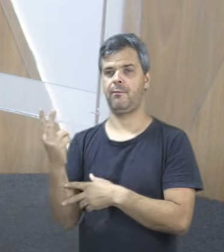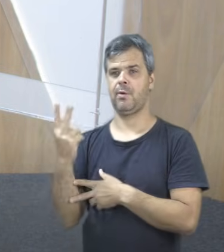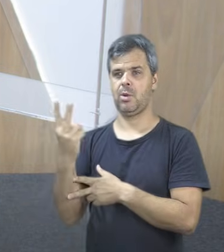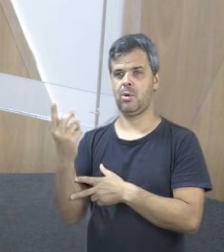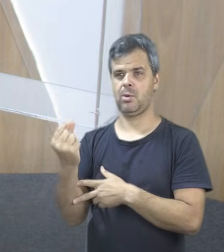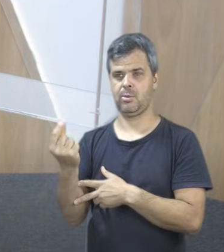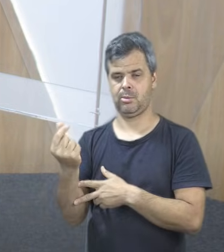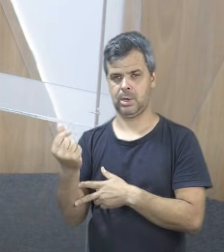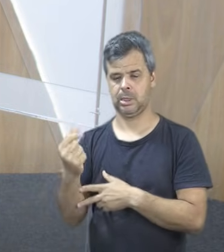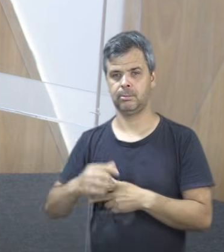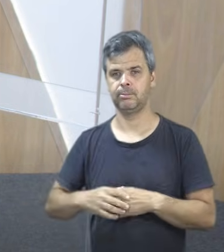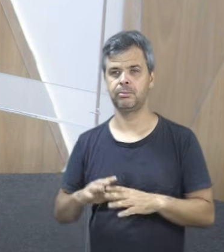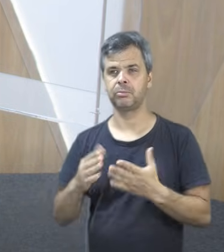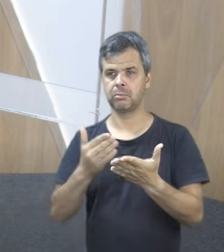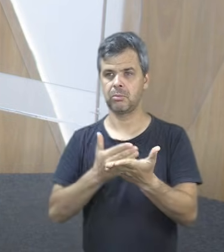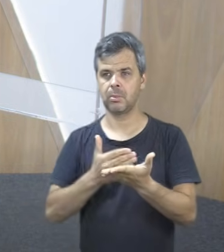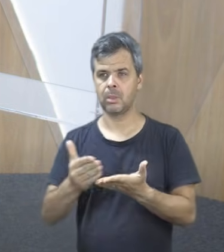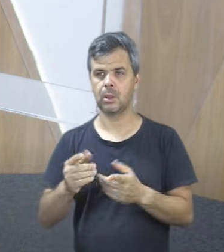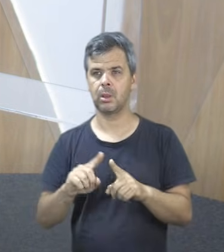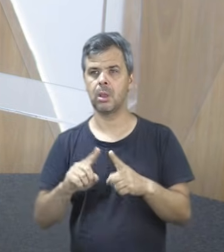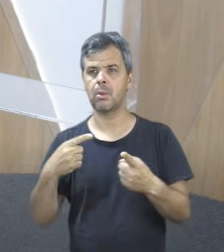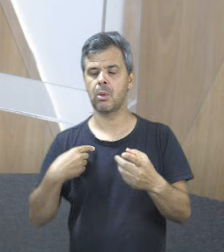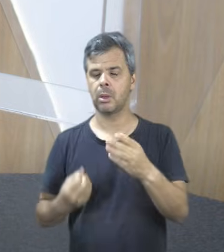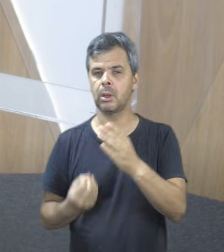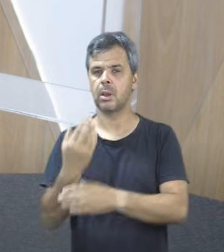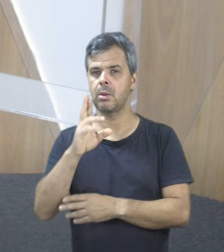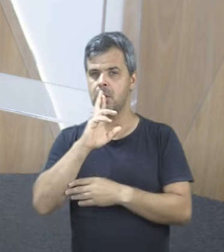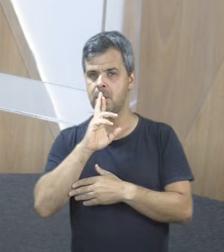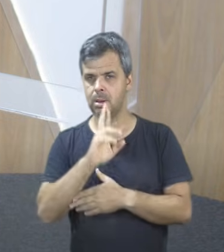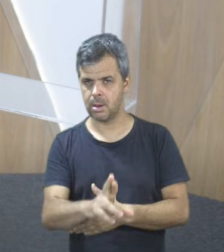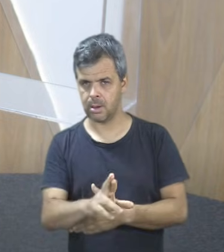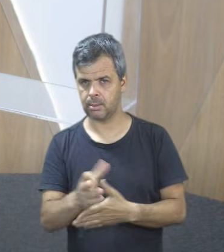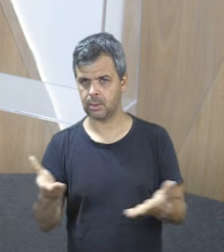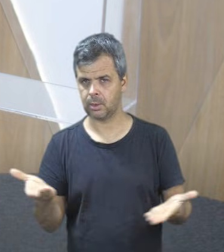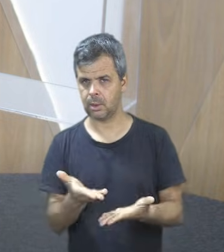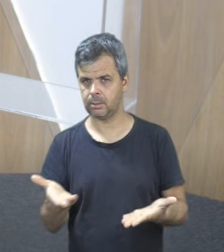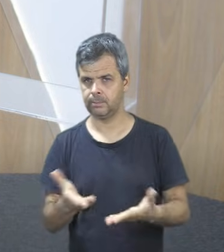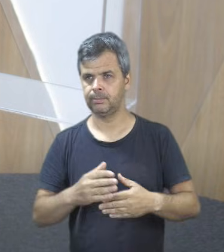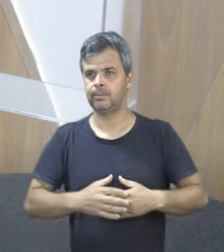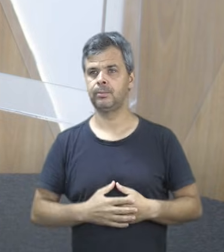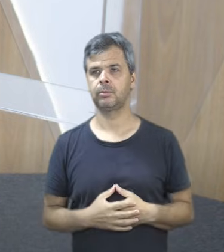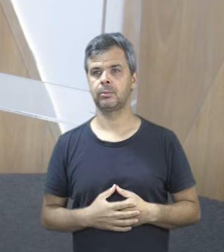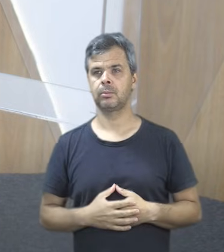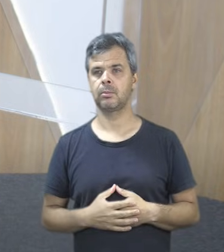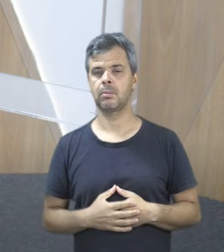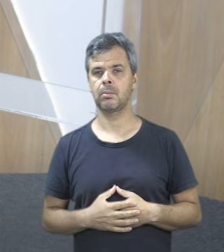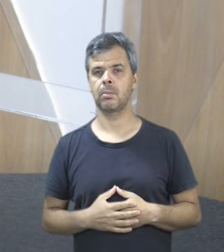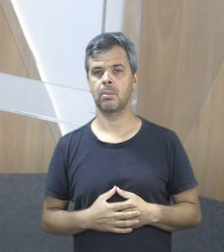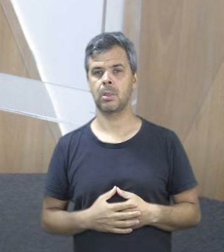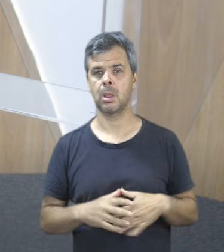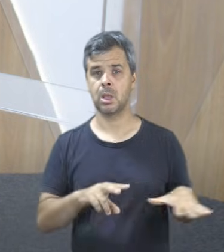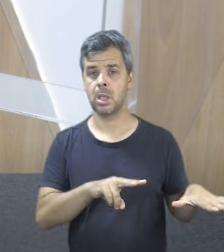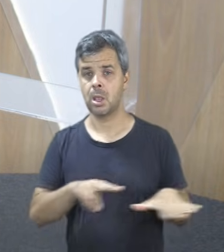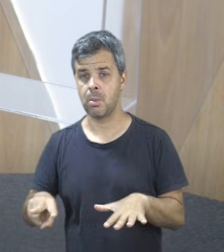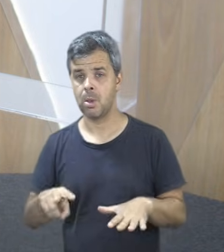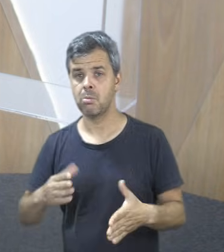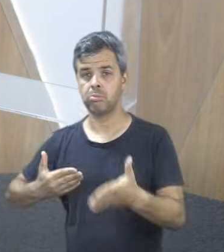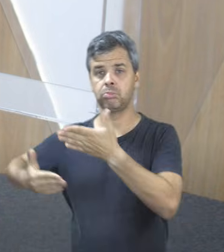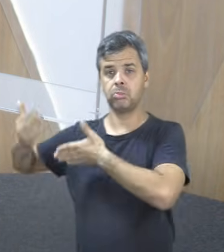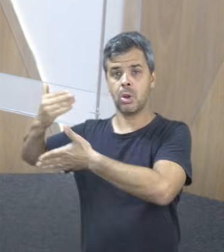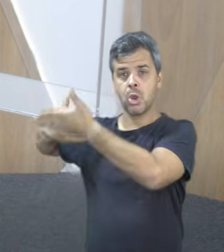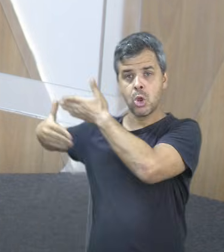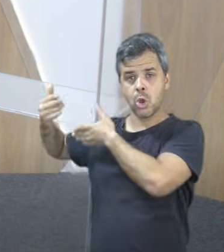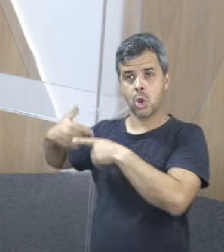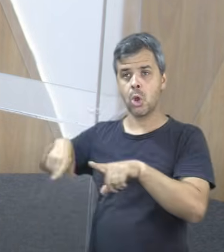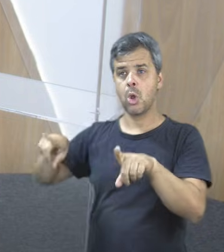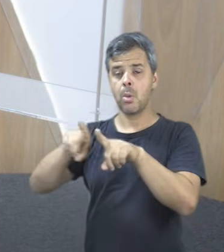valor. Então, uma iniciativa aí que vem gerando resultados até aqui. E na semana passada nós conversamos